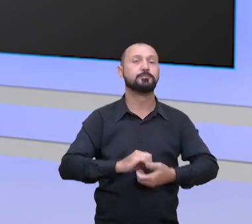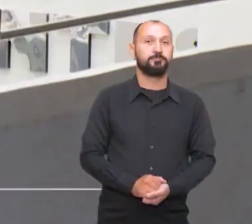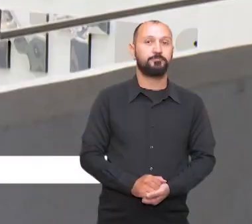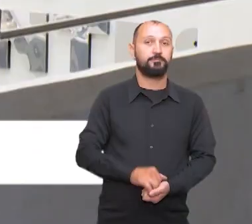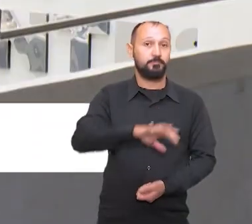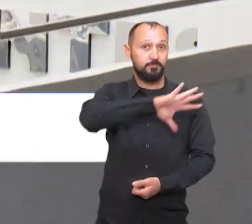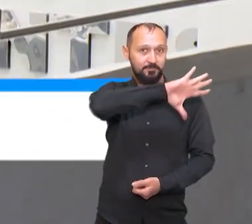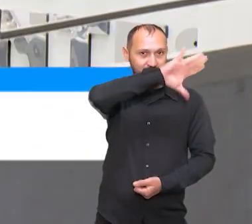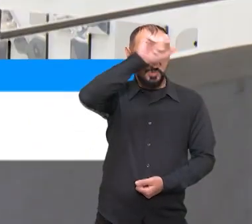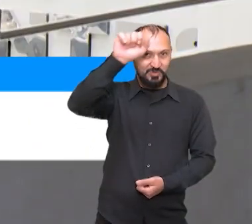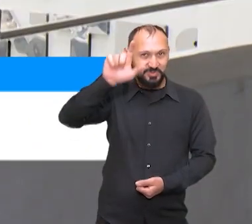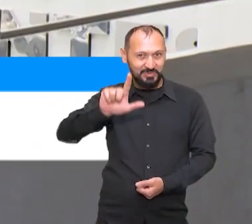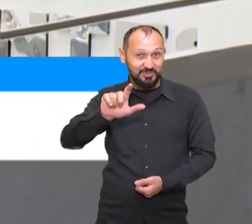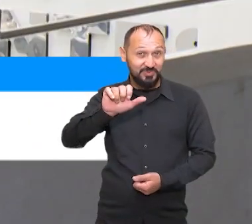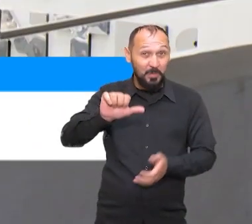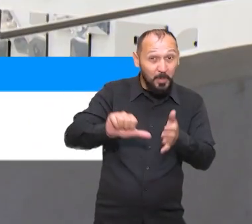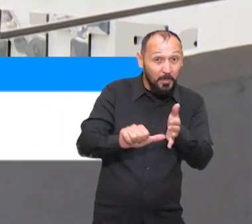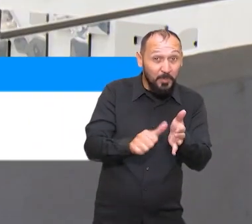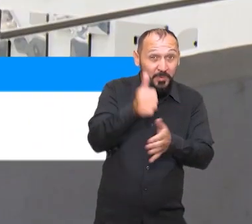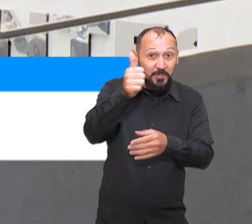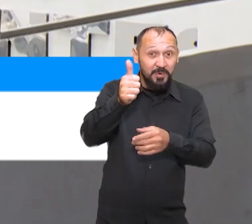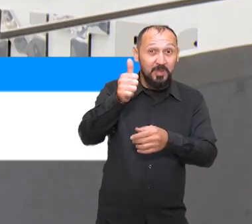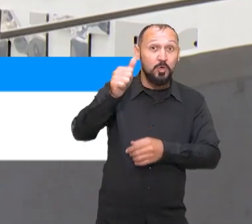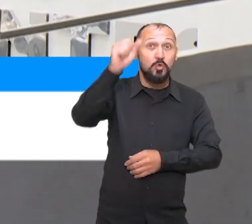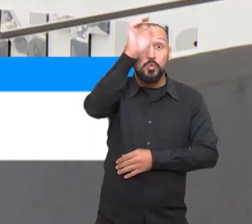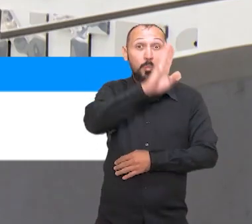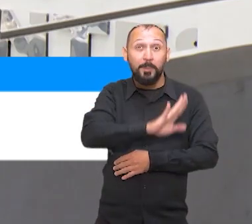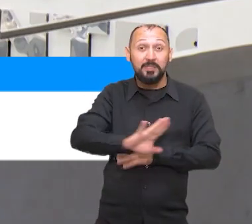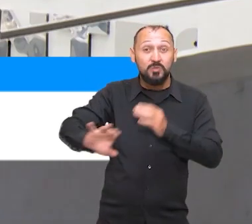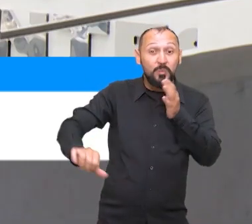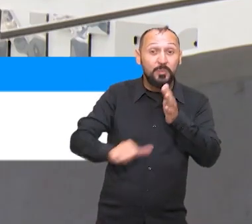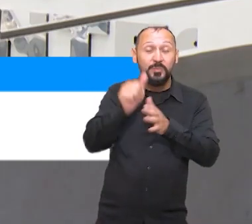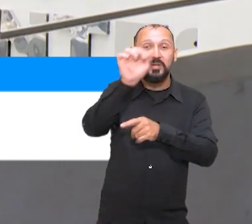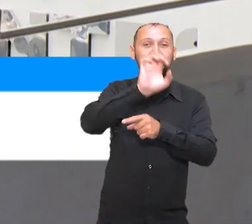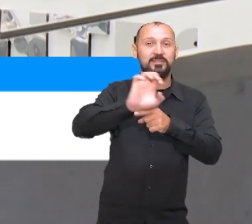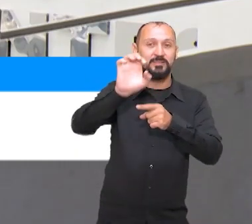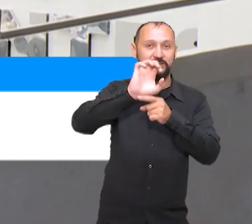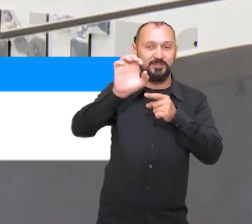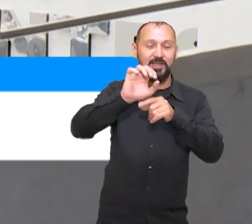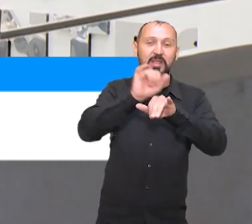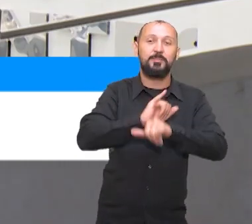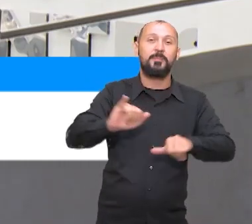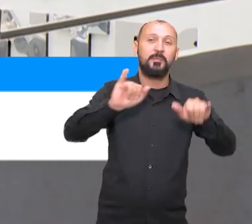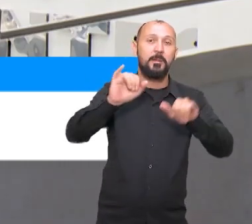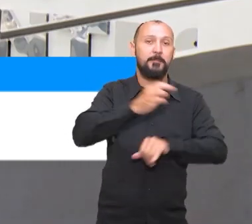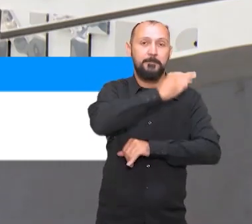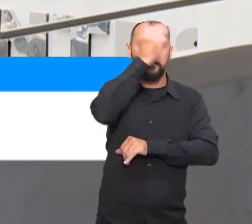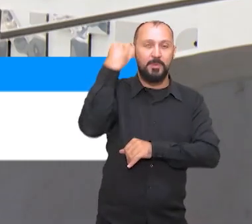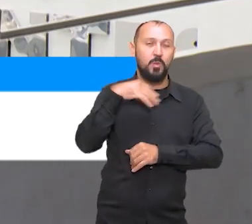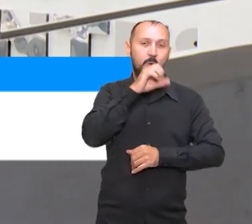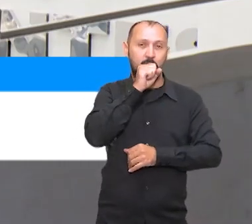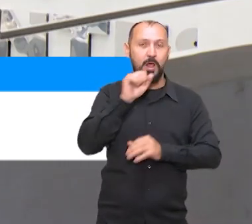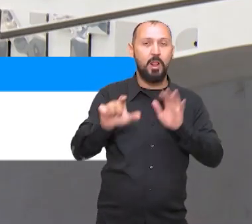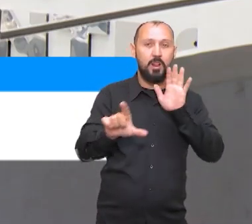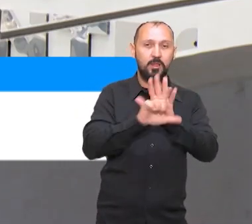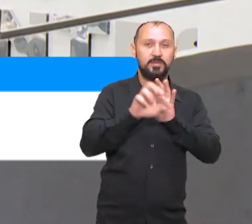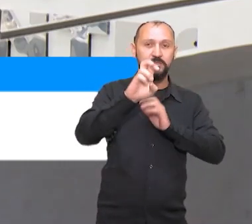denúncia. Mato Grosso do Sul foi o primeiro estado brasileiro a criar a campanha Maio Laranja,